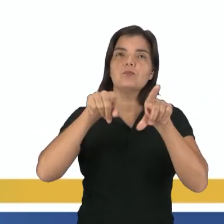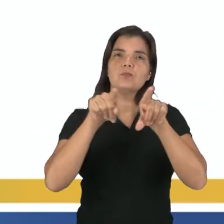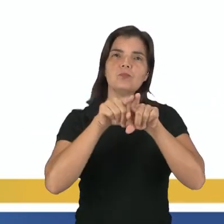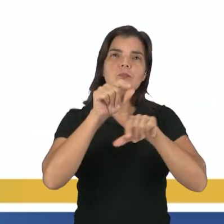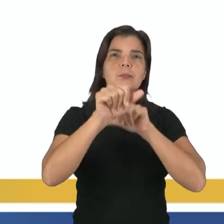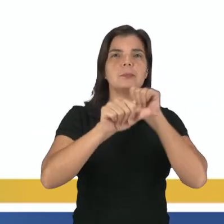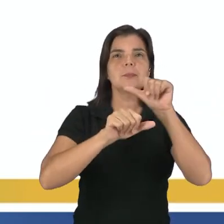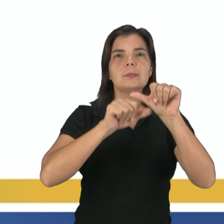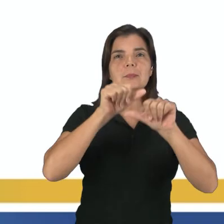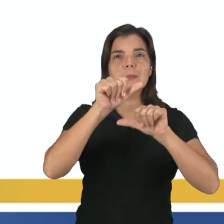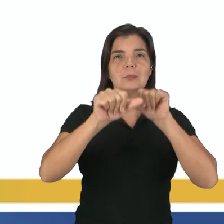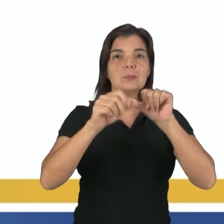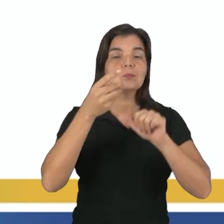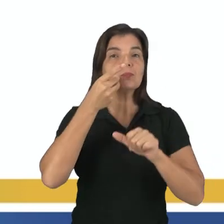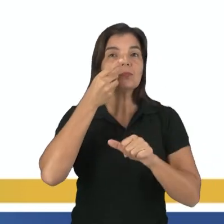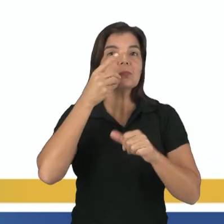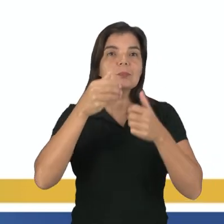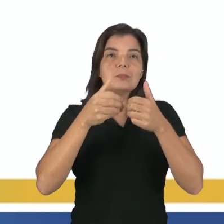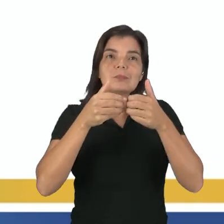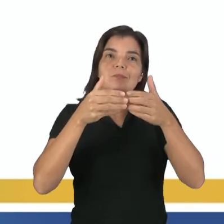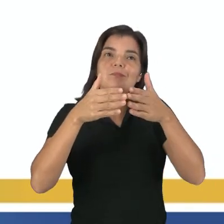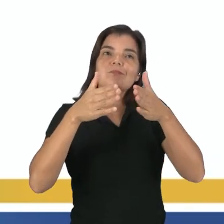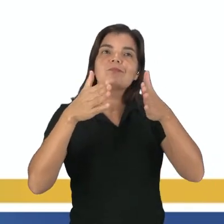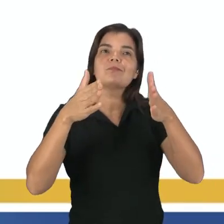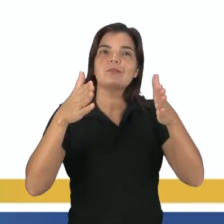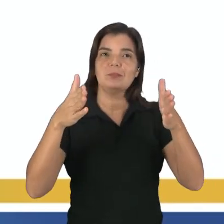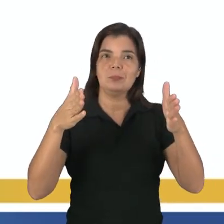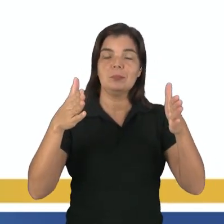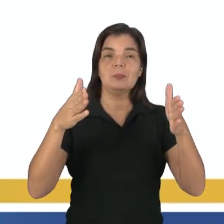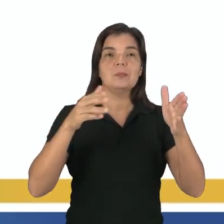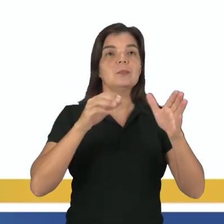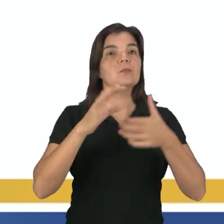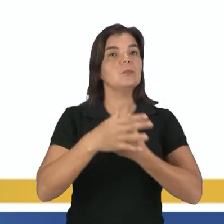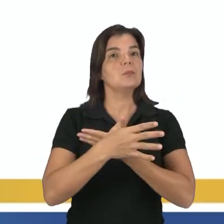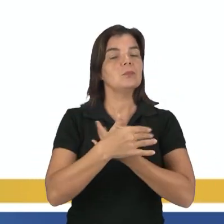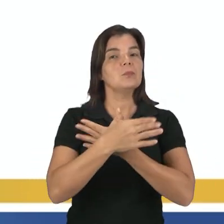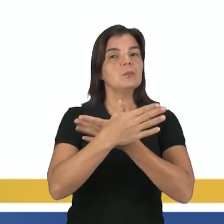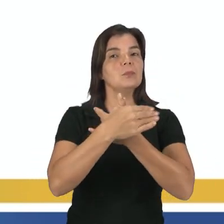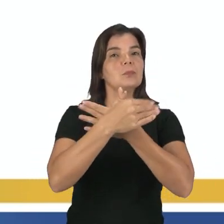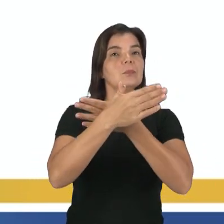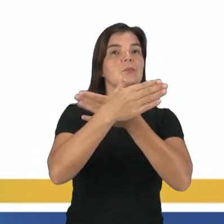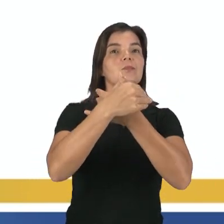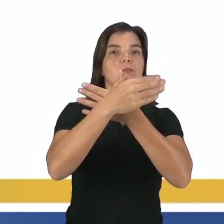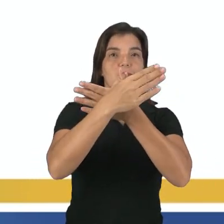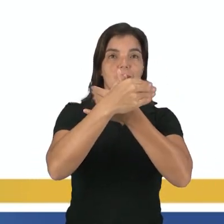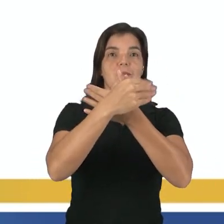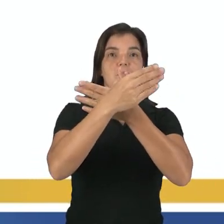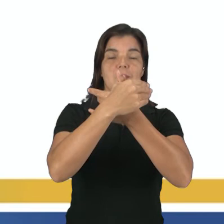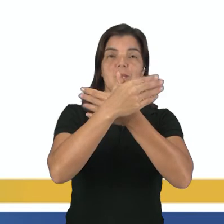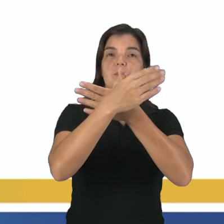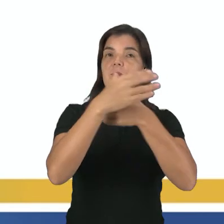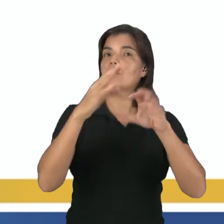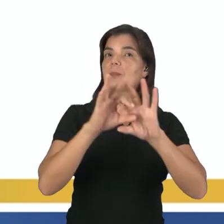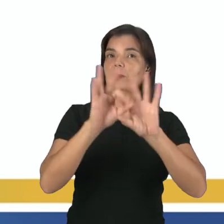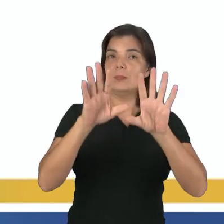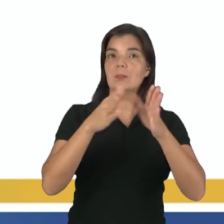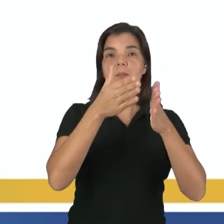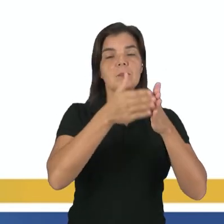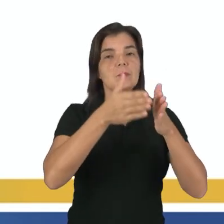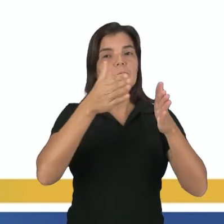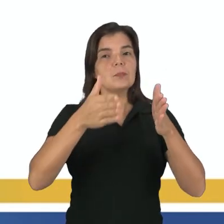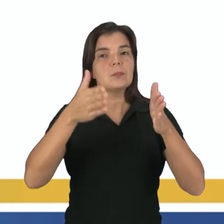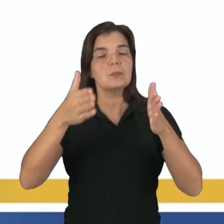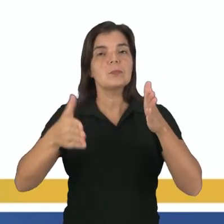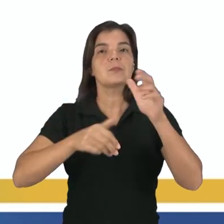vai se transformar até que um dia este se abre para deixar a borboleta adulta sair e voar